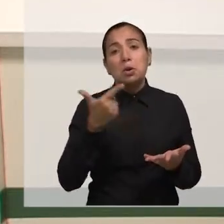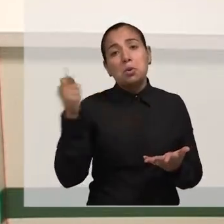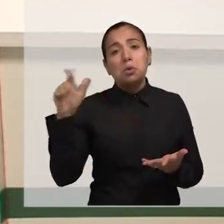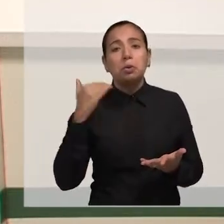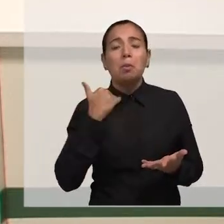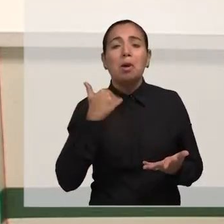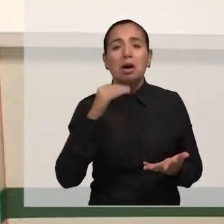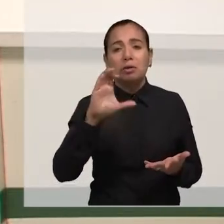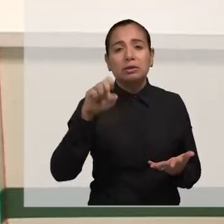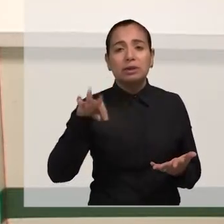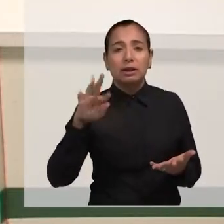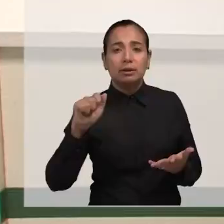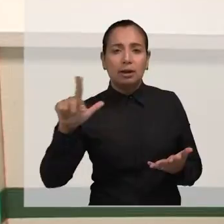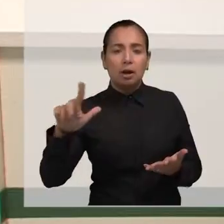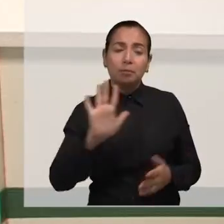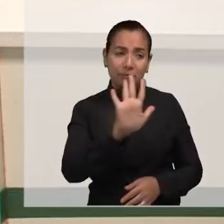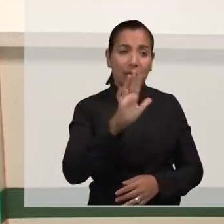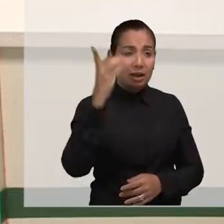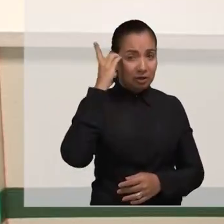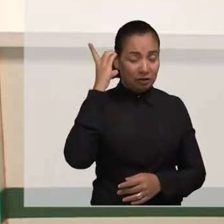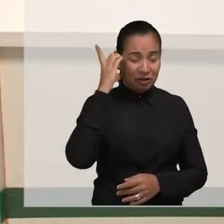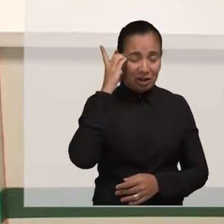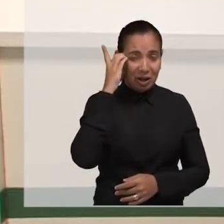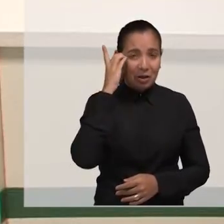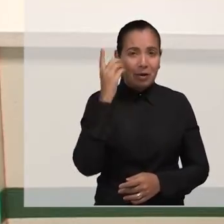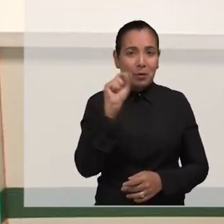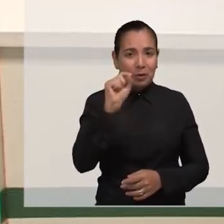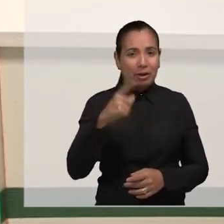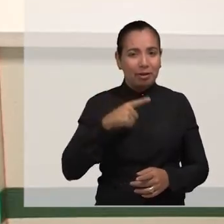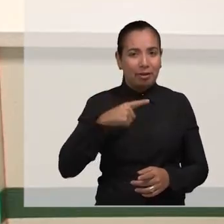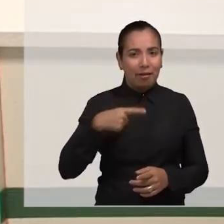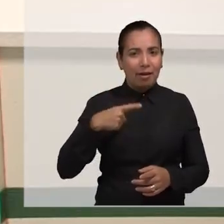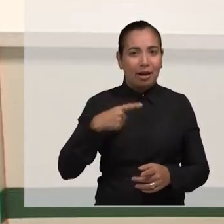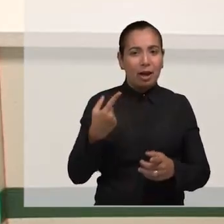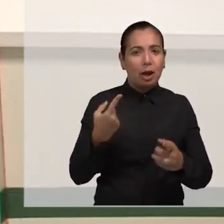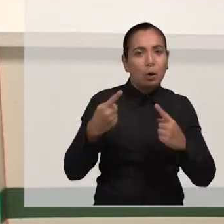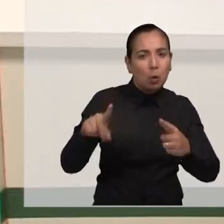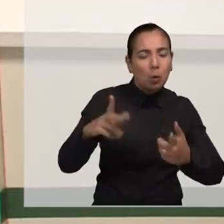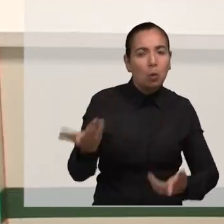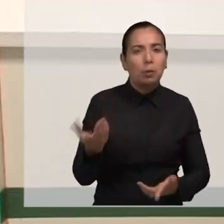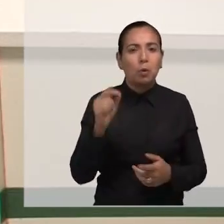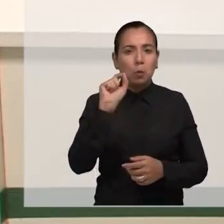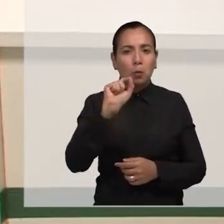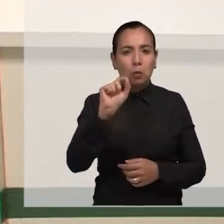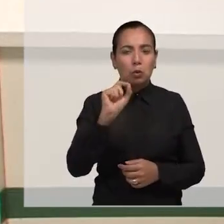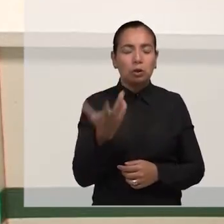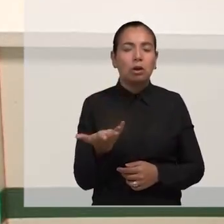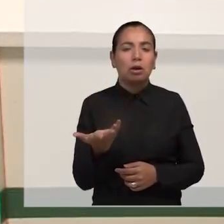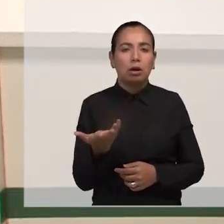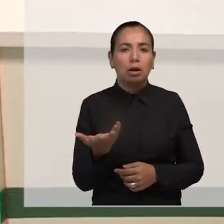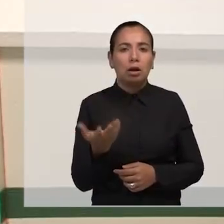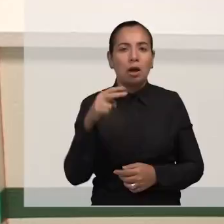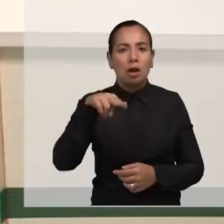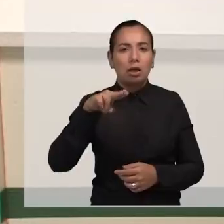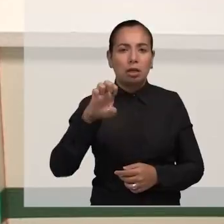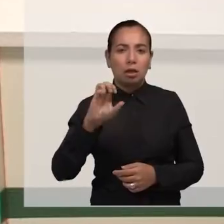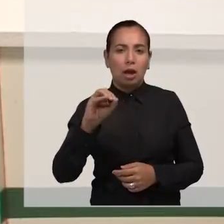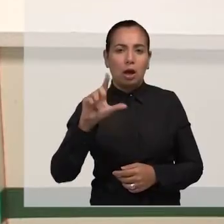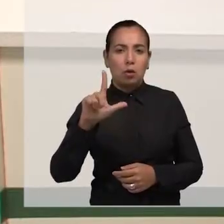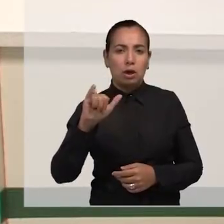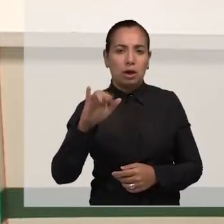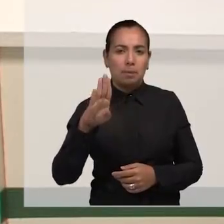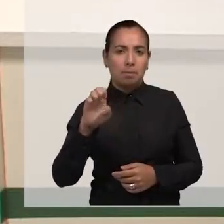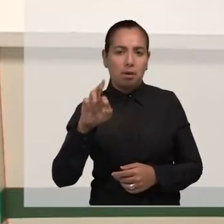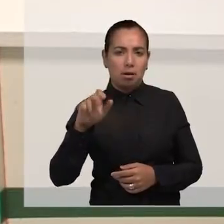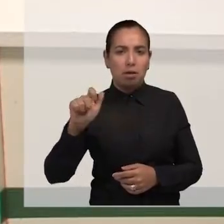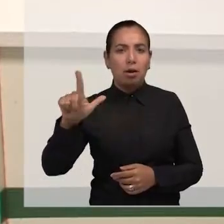do Banco Central, pai. Ou para ministro da Fazenda, o ex-presidente do Bradesco, exatamente. o Levi.